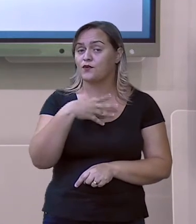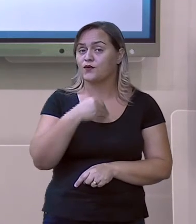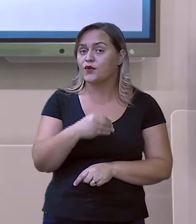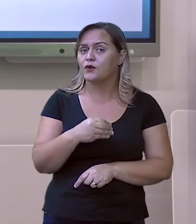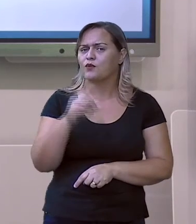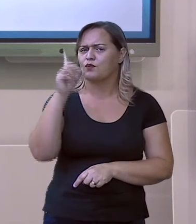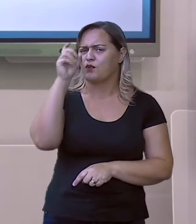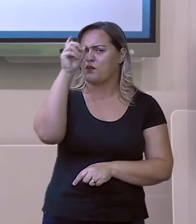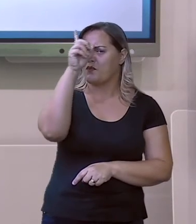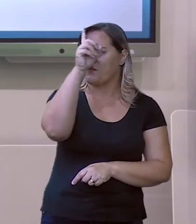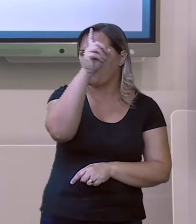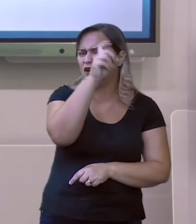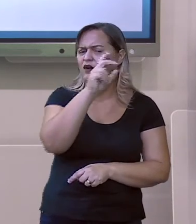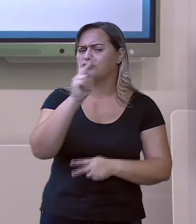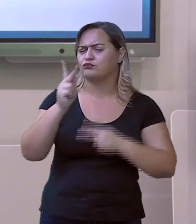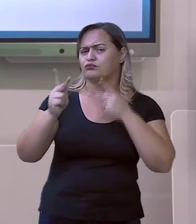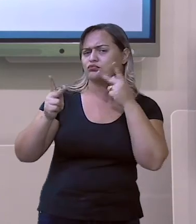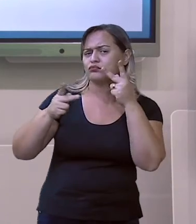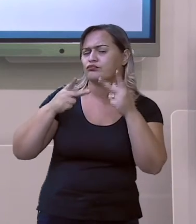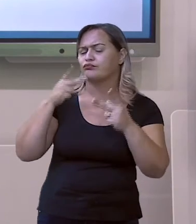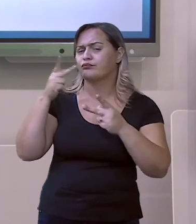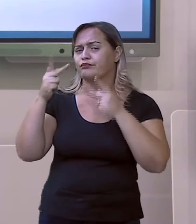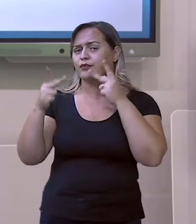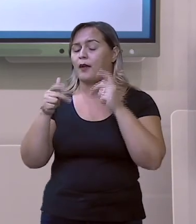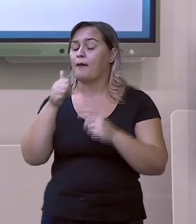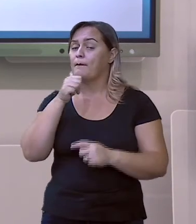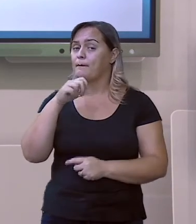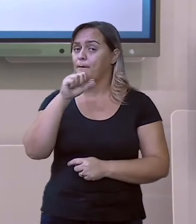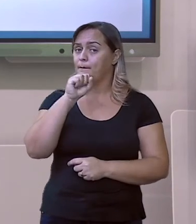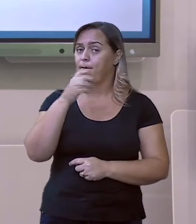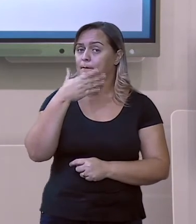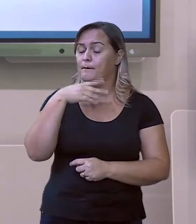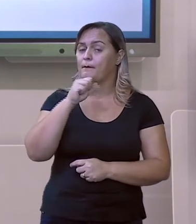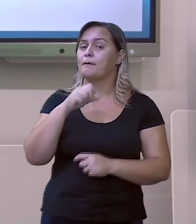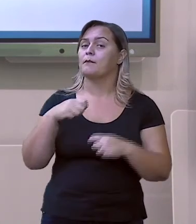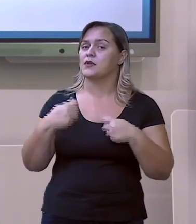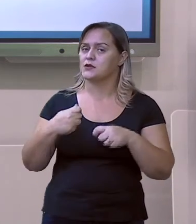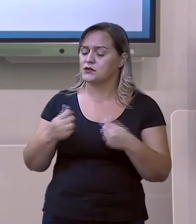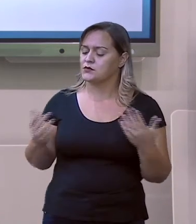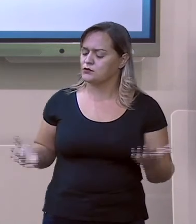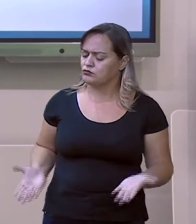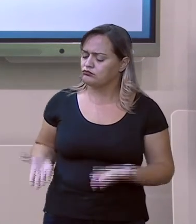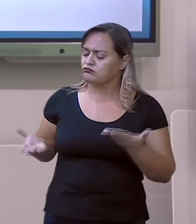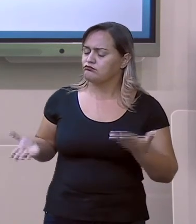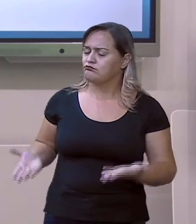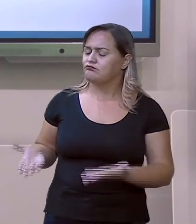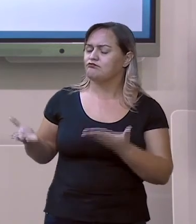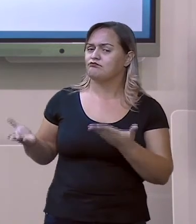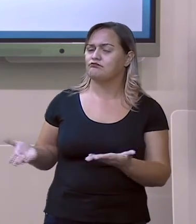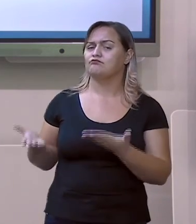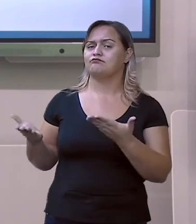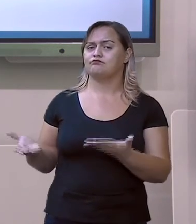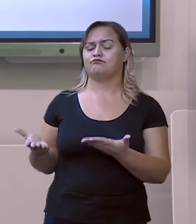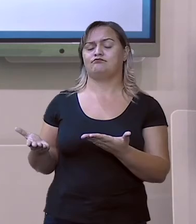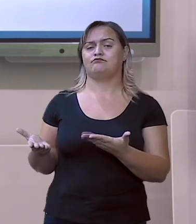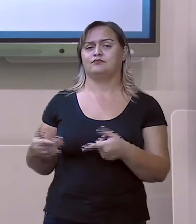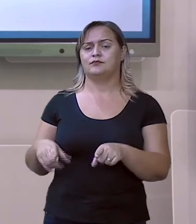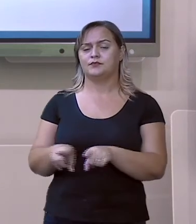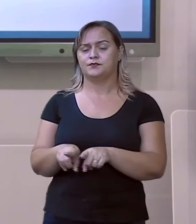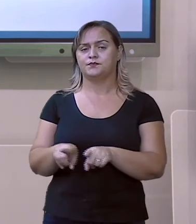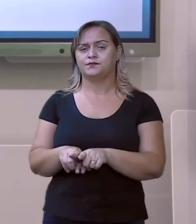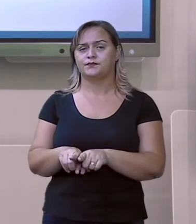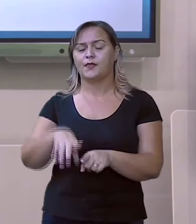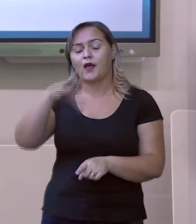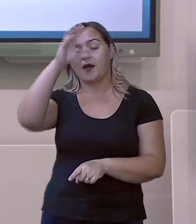incentivar, elogiando os sons ou as palavras que ele consegue falar. Isso vai ajudar e encorajar a fazer mais sons